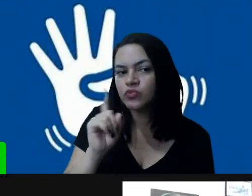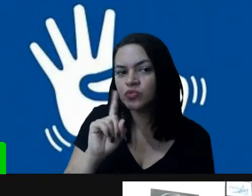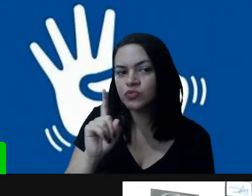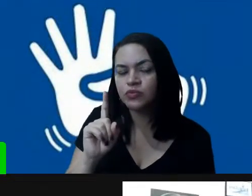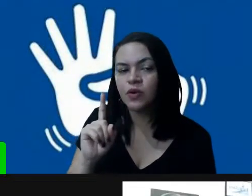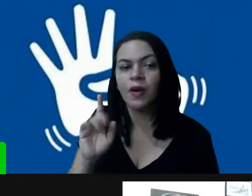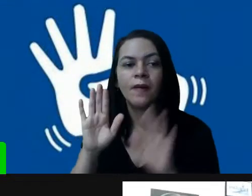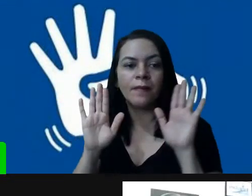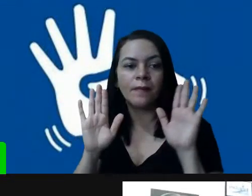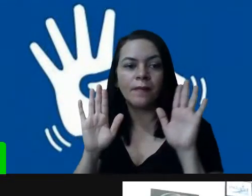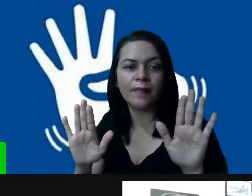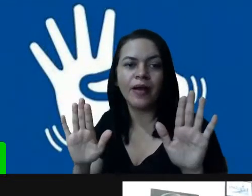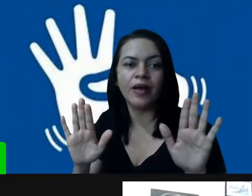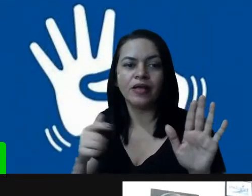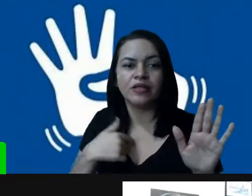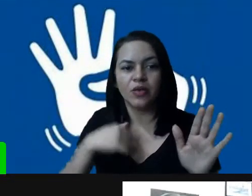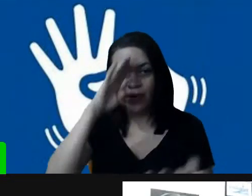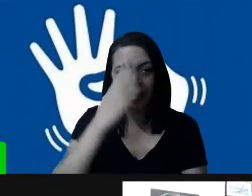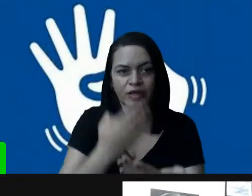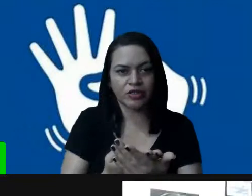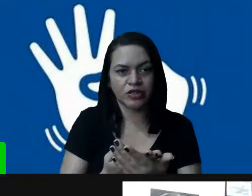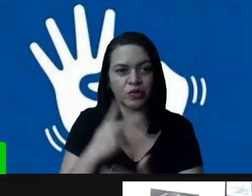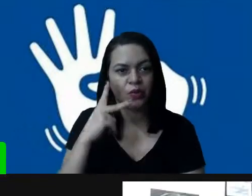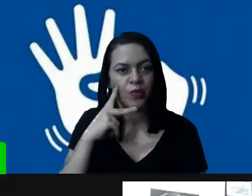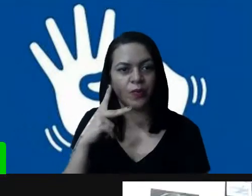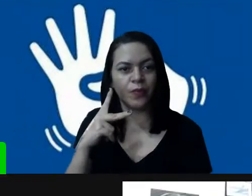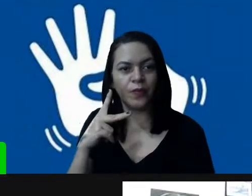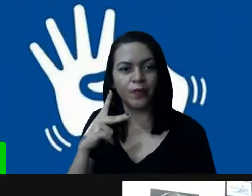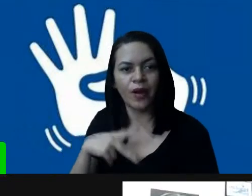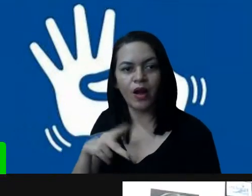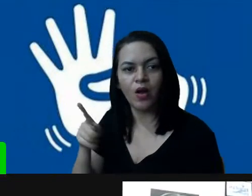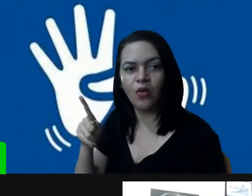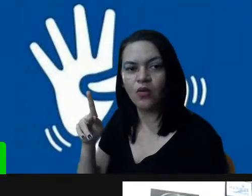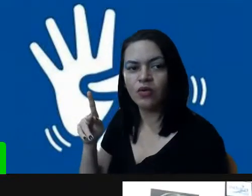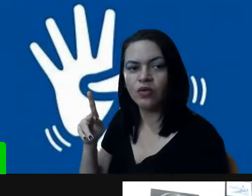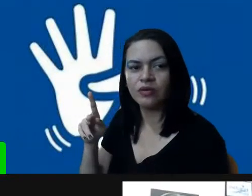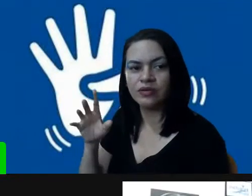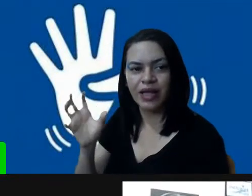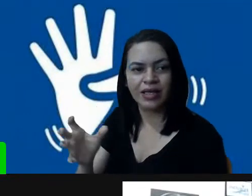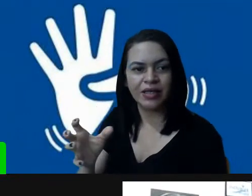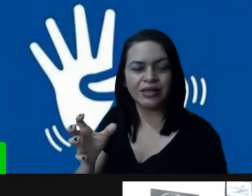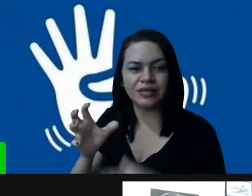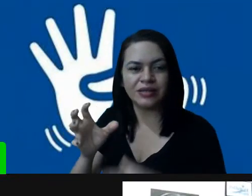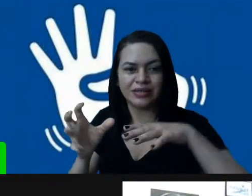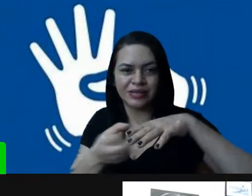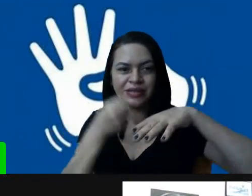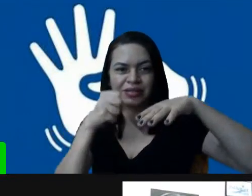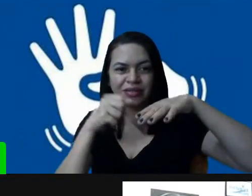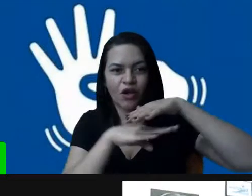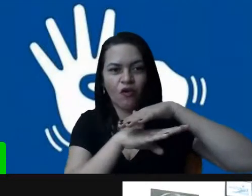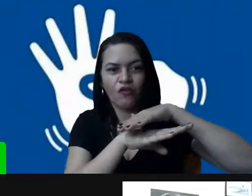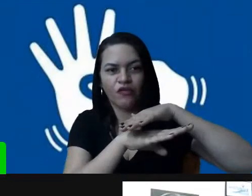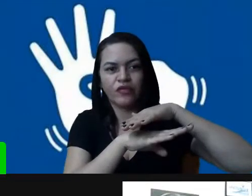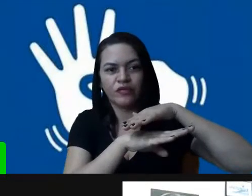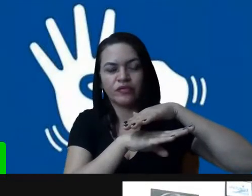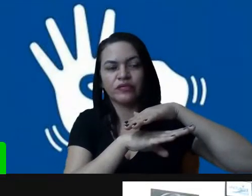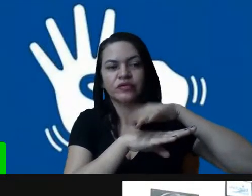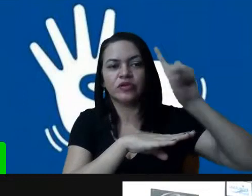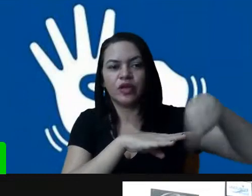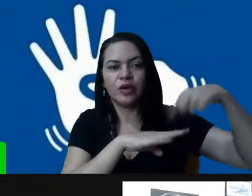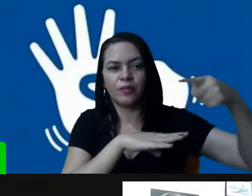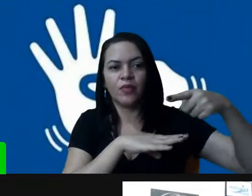mas eu creio que o Paulo ele tá salvando, ele tá gravando aí no YouTube e fica salvo. Depois a gente tenta pegar o vídeo